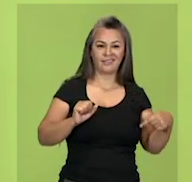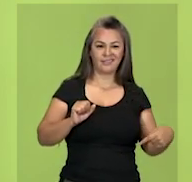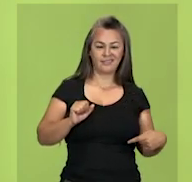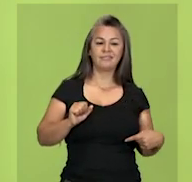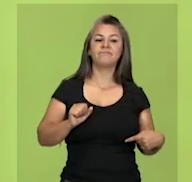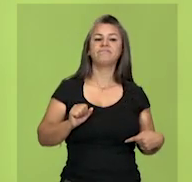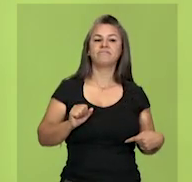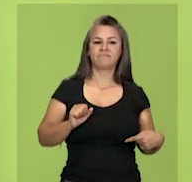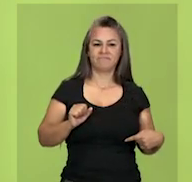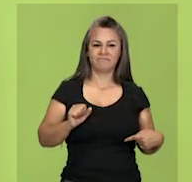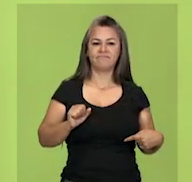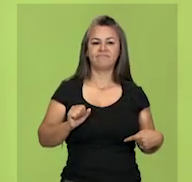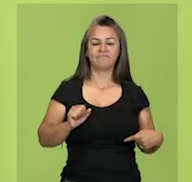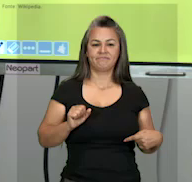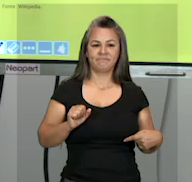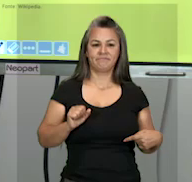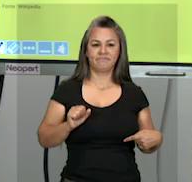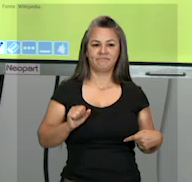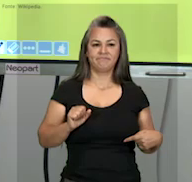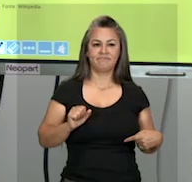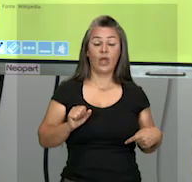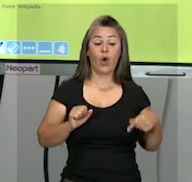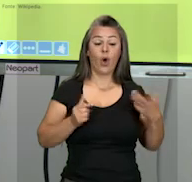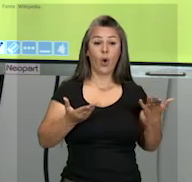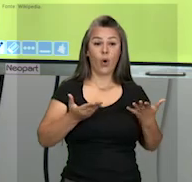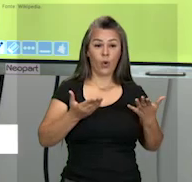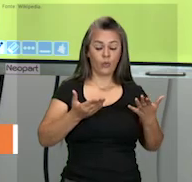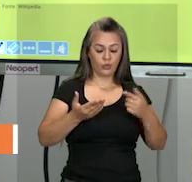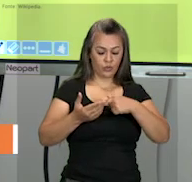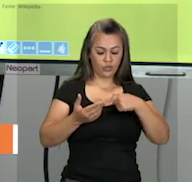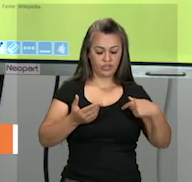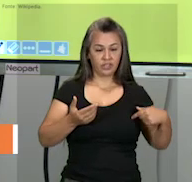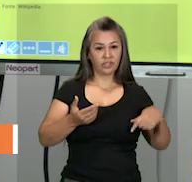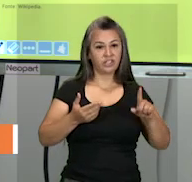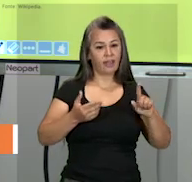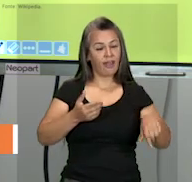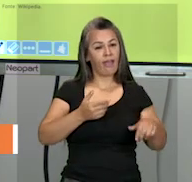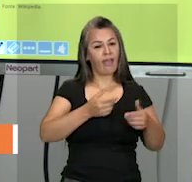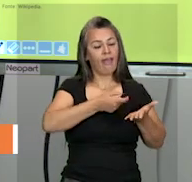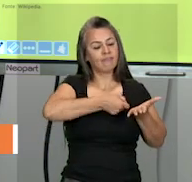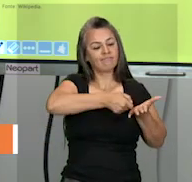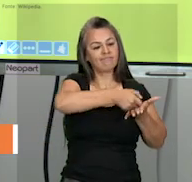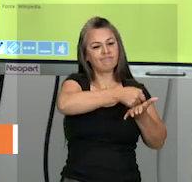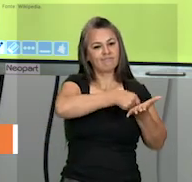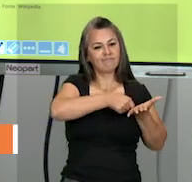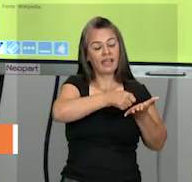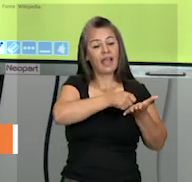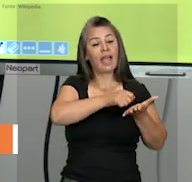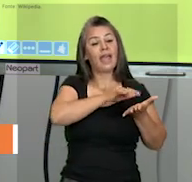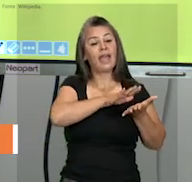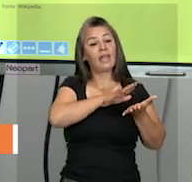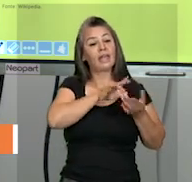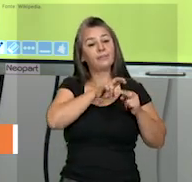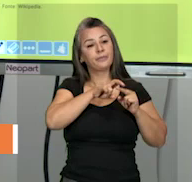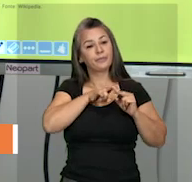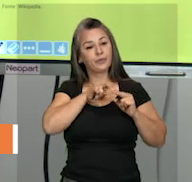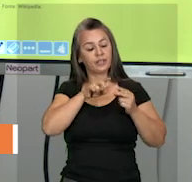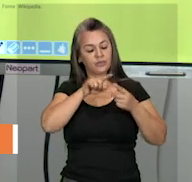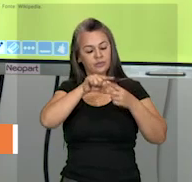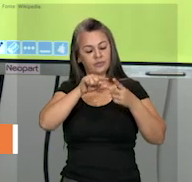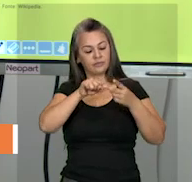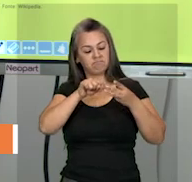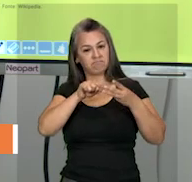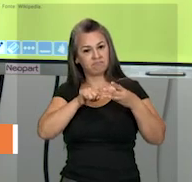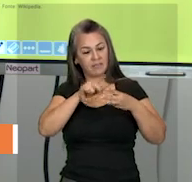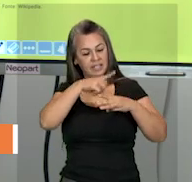socialista. Hoje a China não é mais socialista, hoje a China é um país capitalista. Mas, enquanto a China era um país socialista na década de 70,